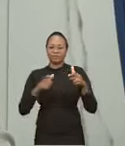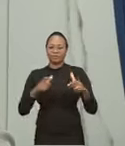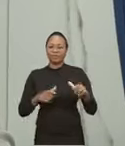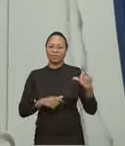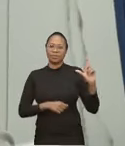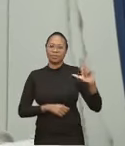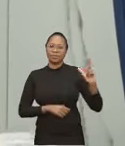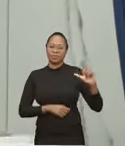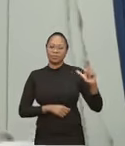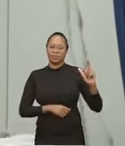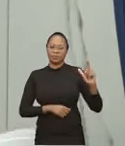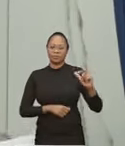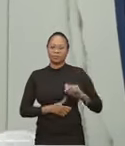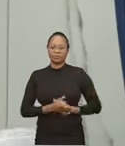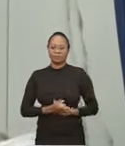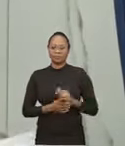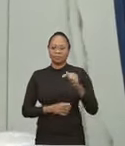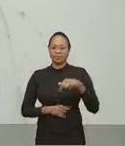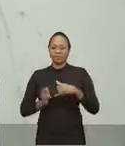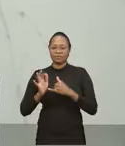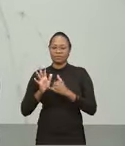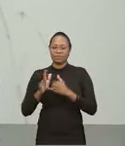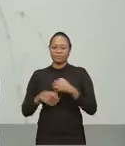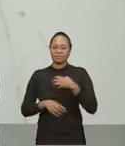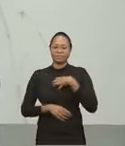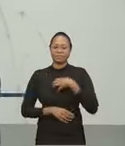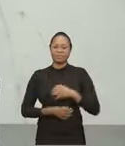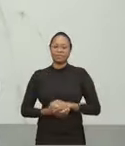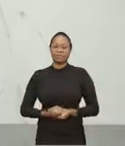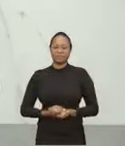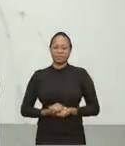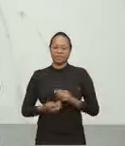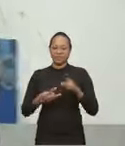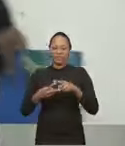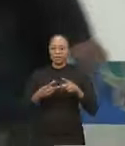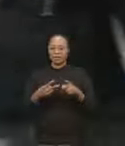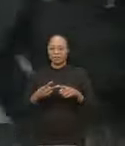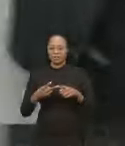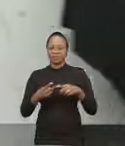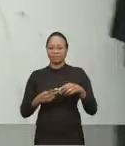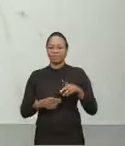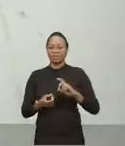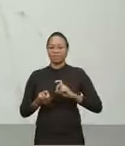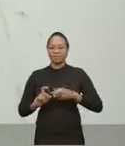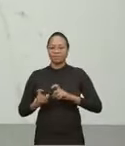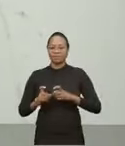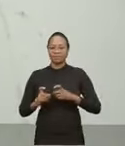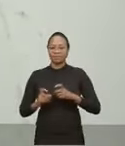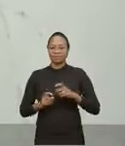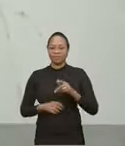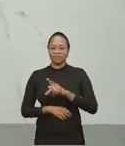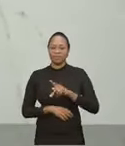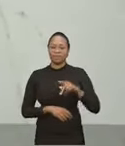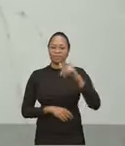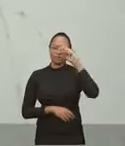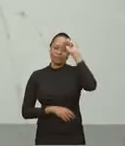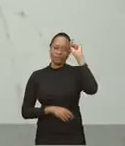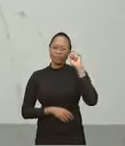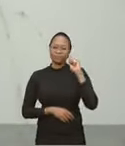no bairro Jardim Limoeiro, Camaçari, Bahia. Matérias em discussão da professora Angélica, de número